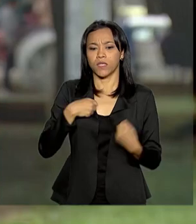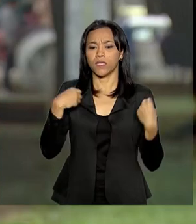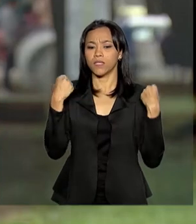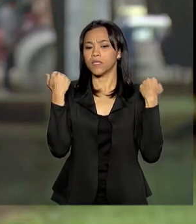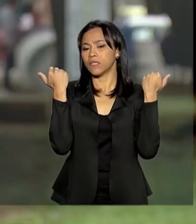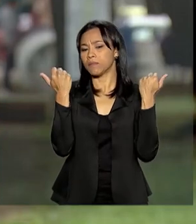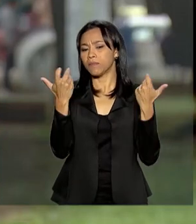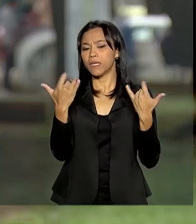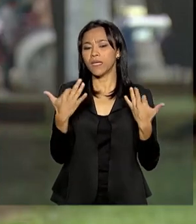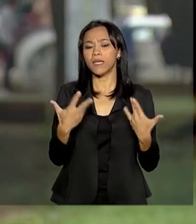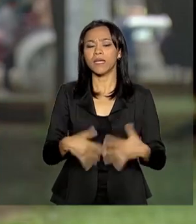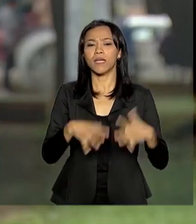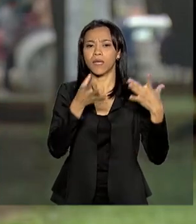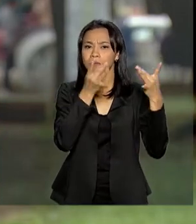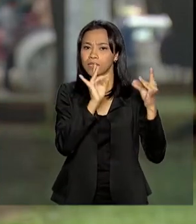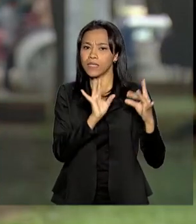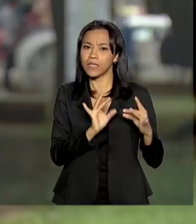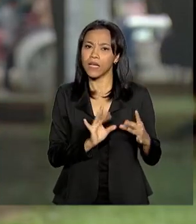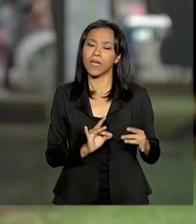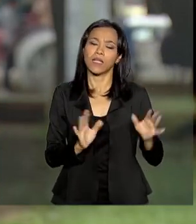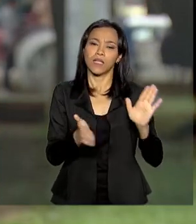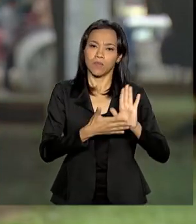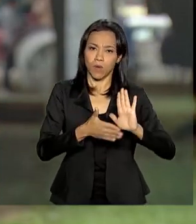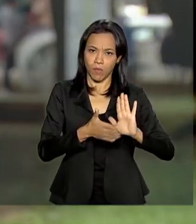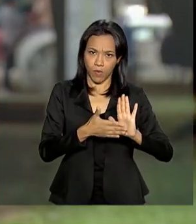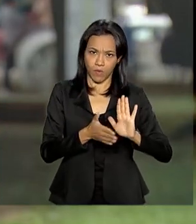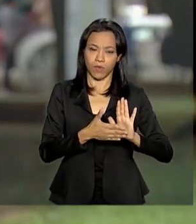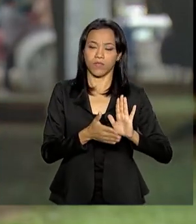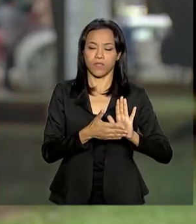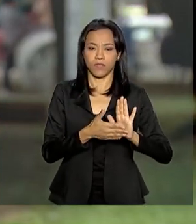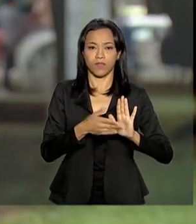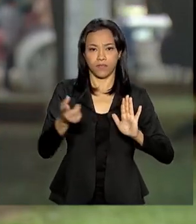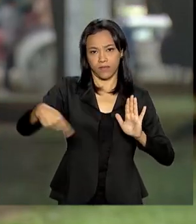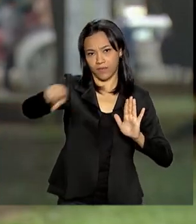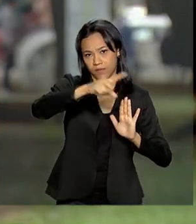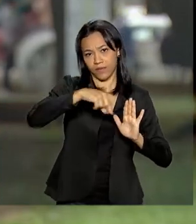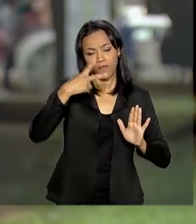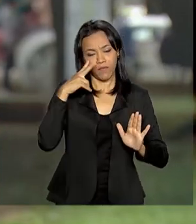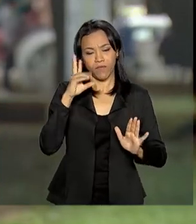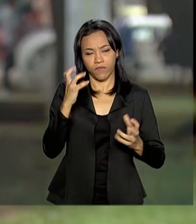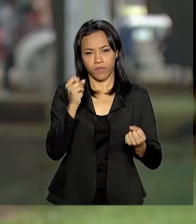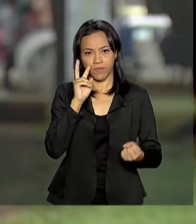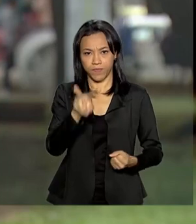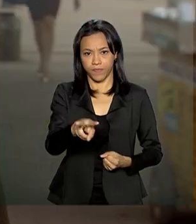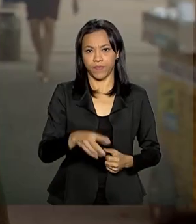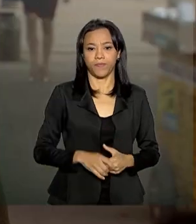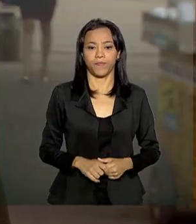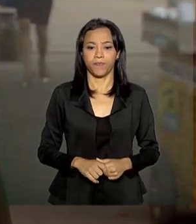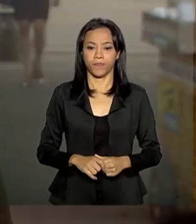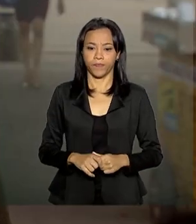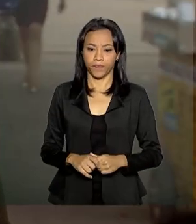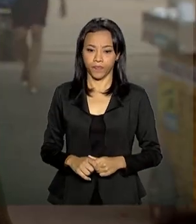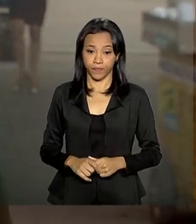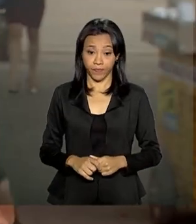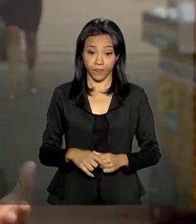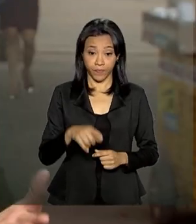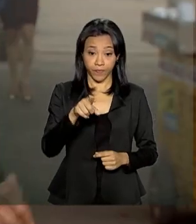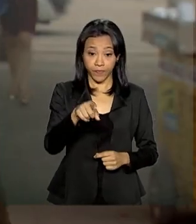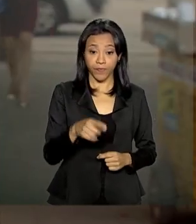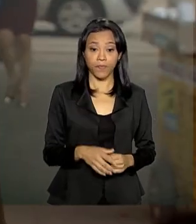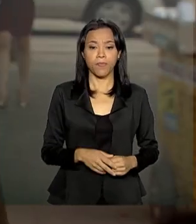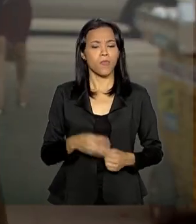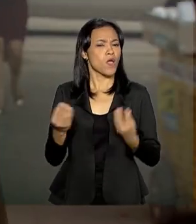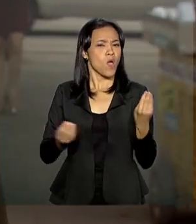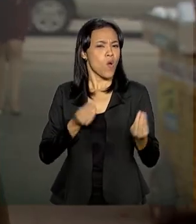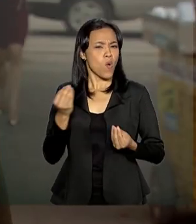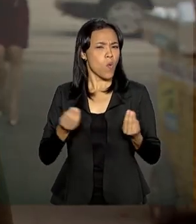fala os detalhes aí do que a proposta traz para os trabalhadores. Vamos assistir. Como era a sua